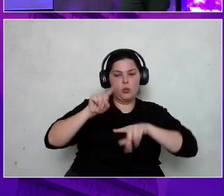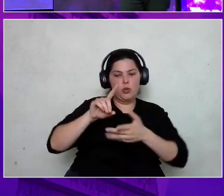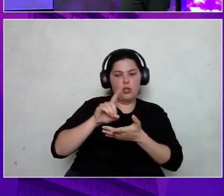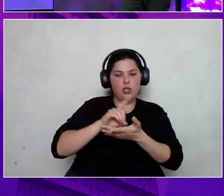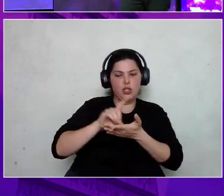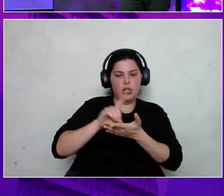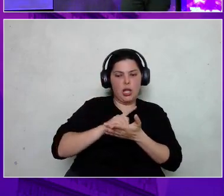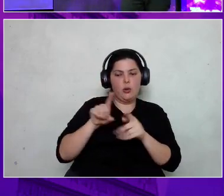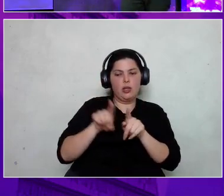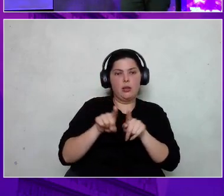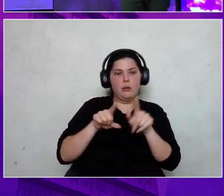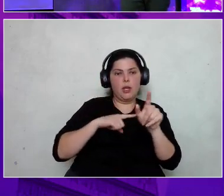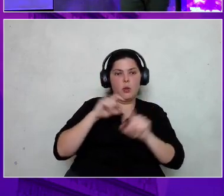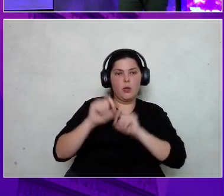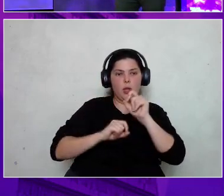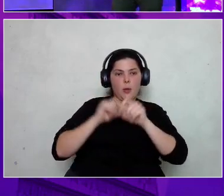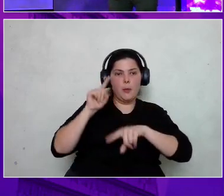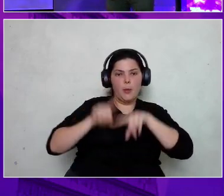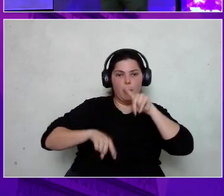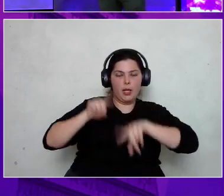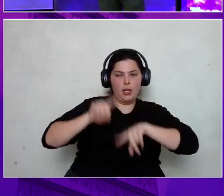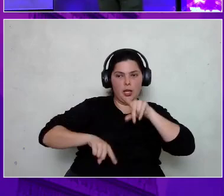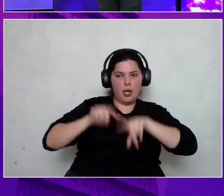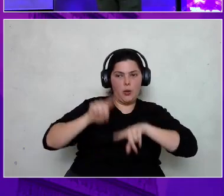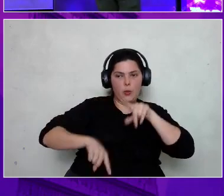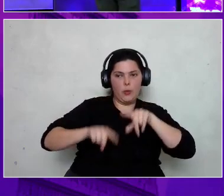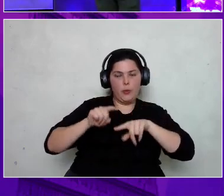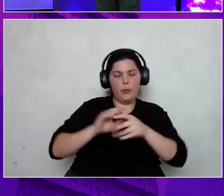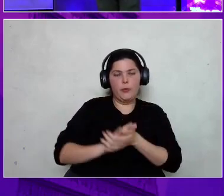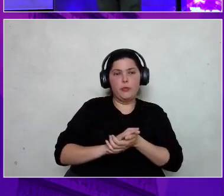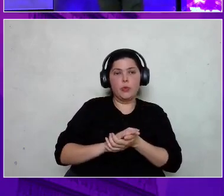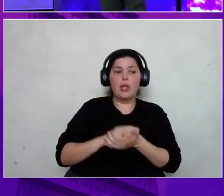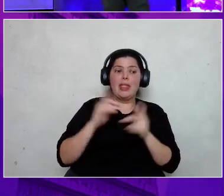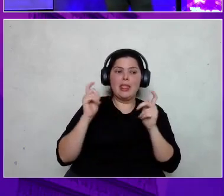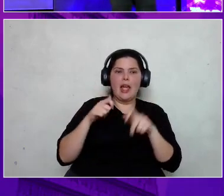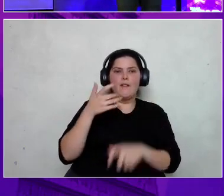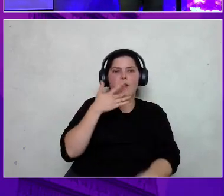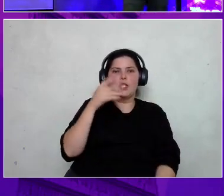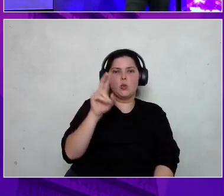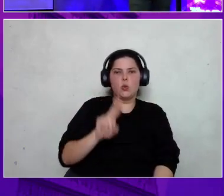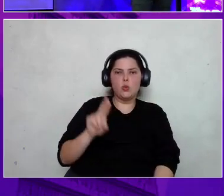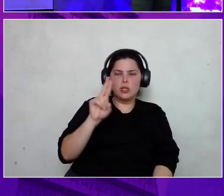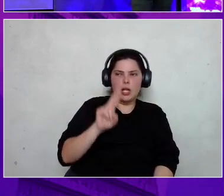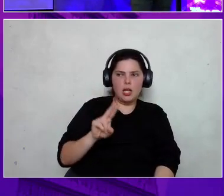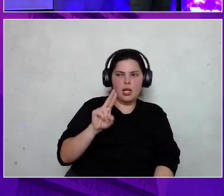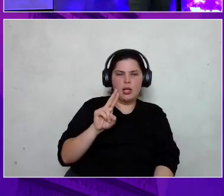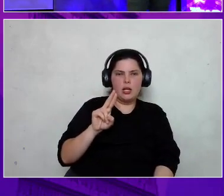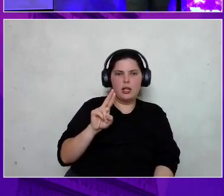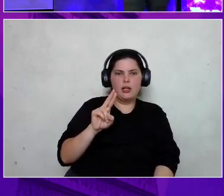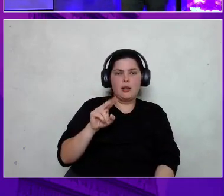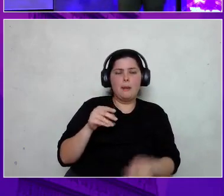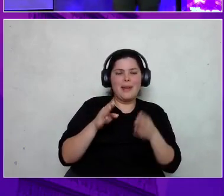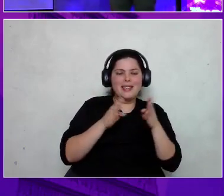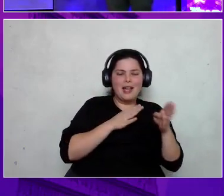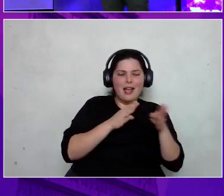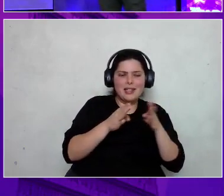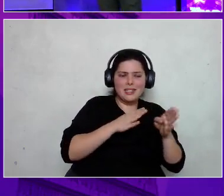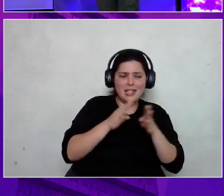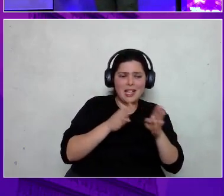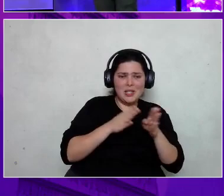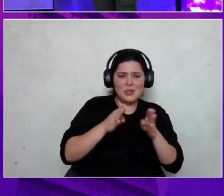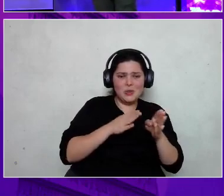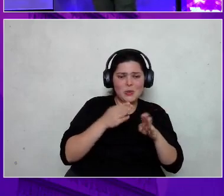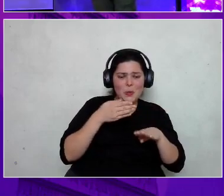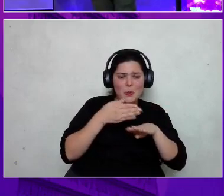um produto físico com uma alta usabilidade, mas baixa a acessibilidade. Só que o inverso